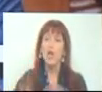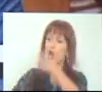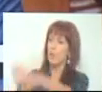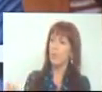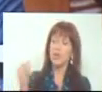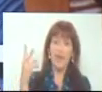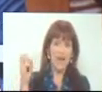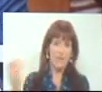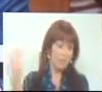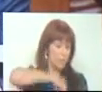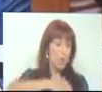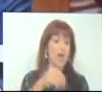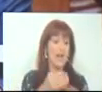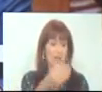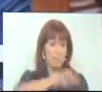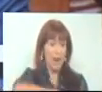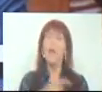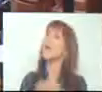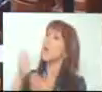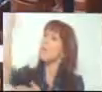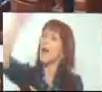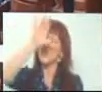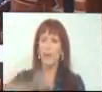receber o que lhes é devido pelos seus clientes.